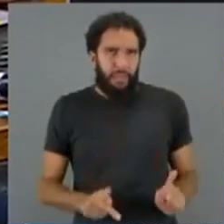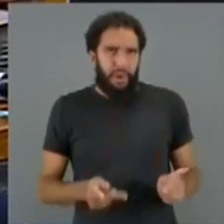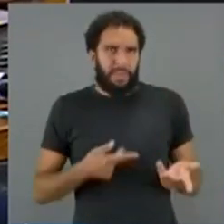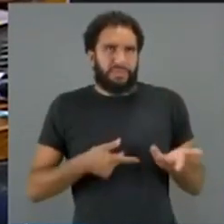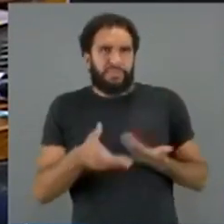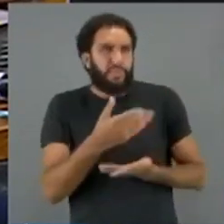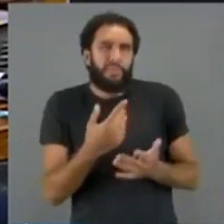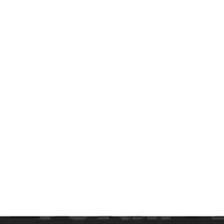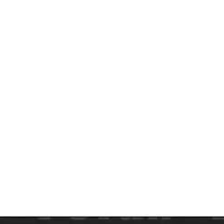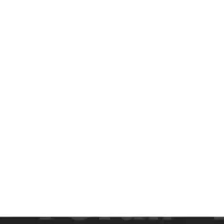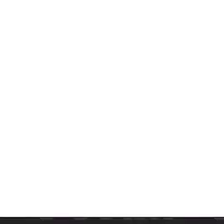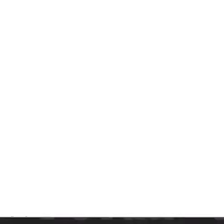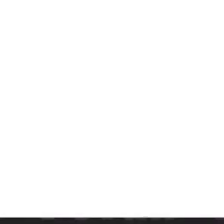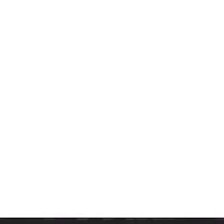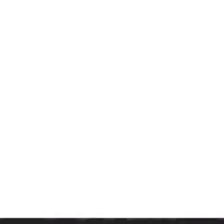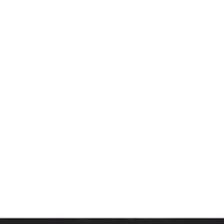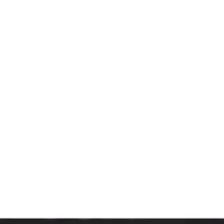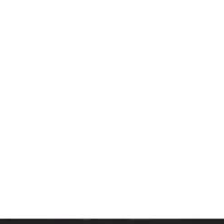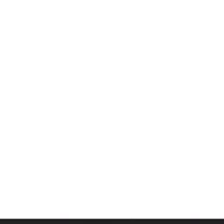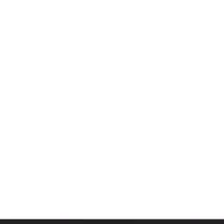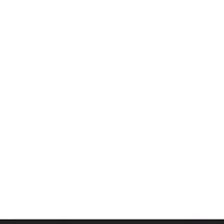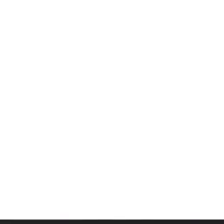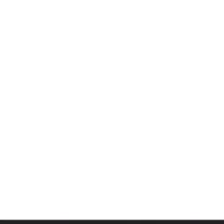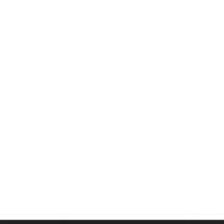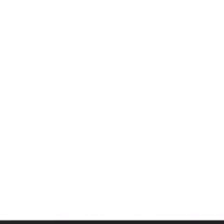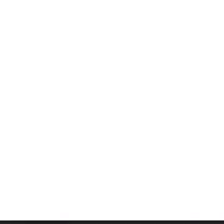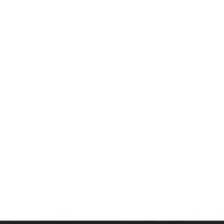ter cuidado com isso?